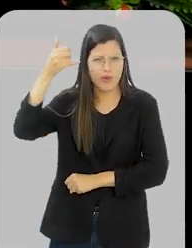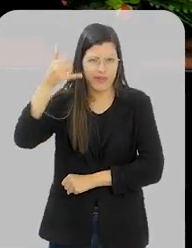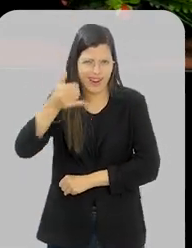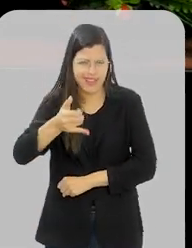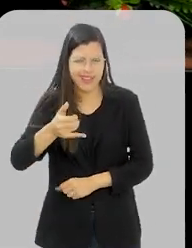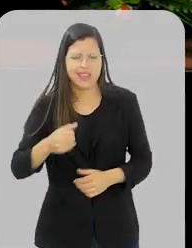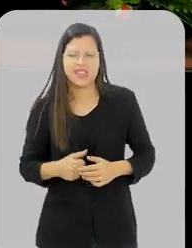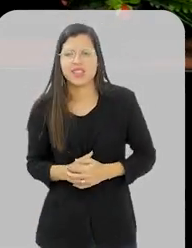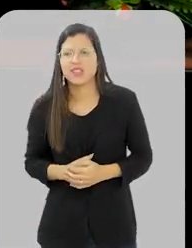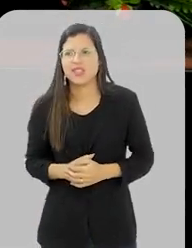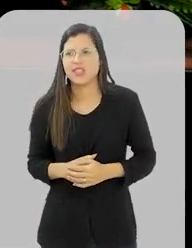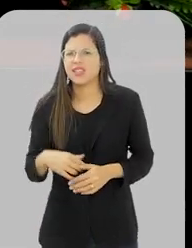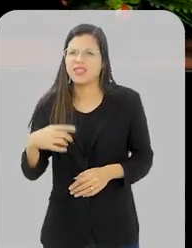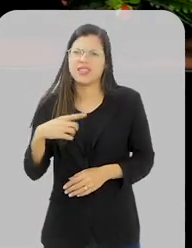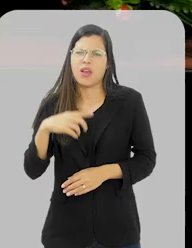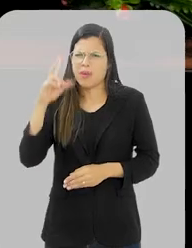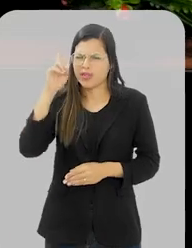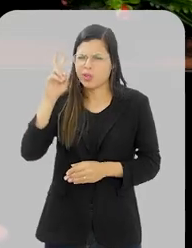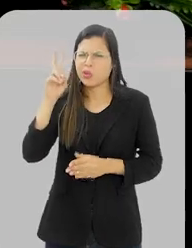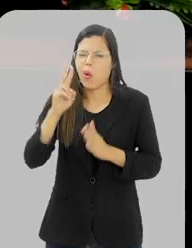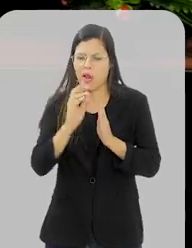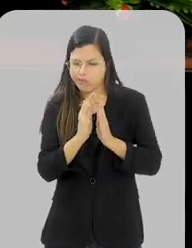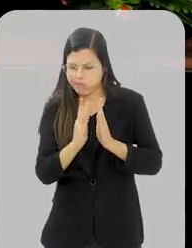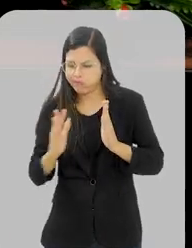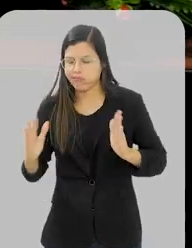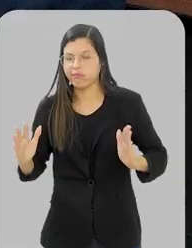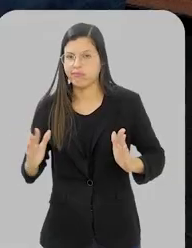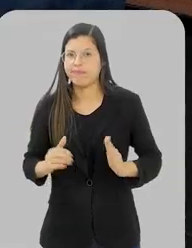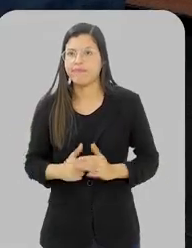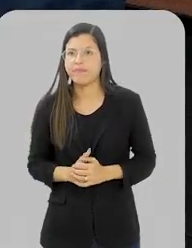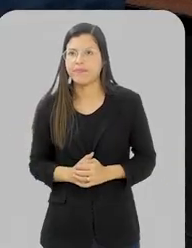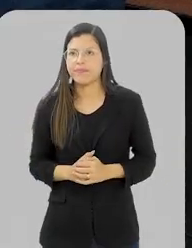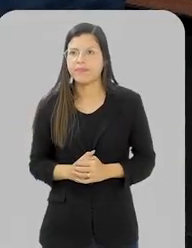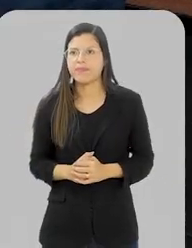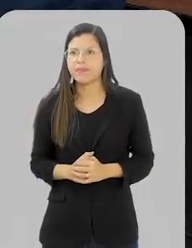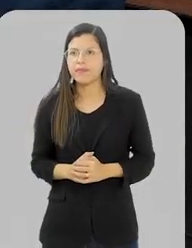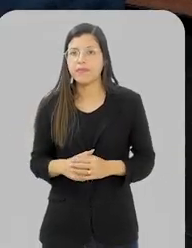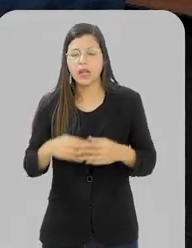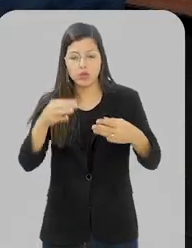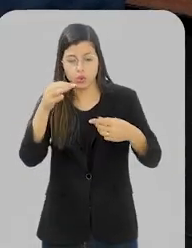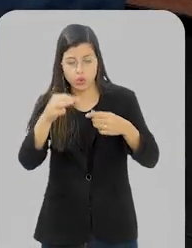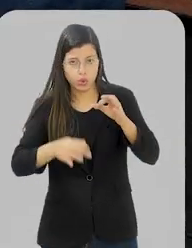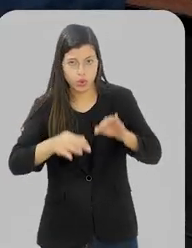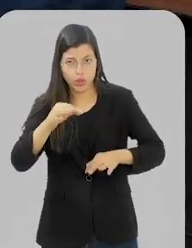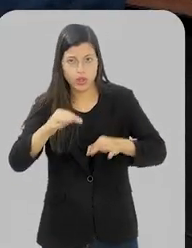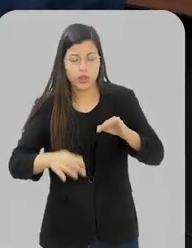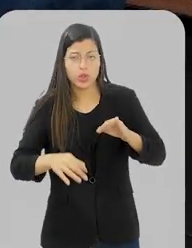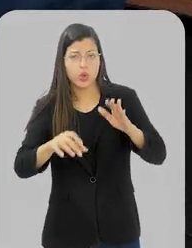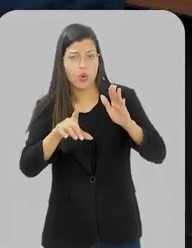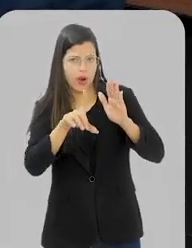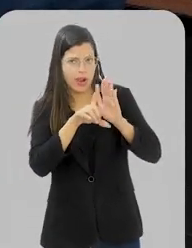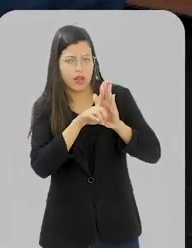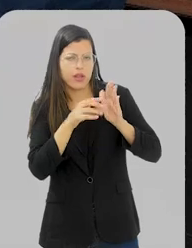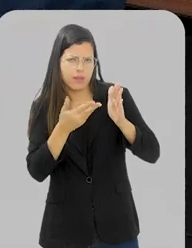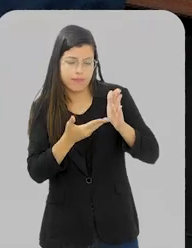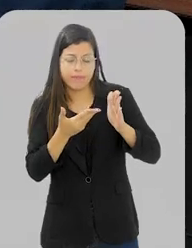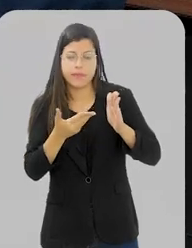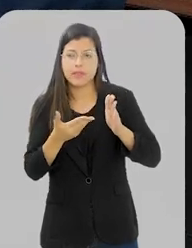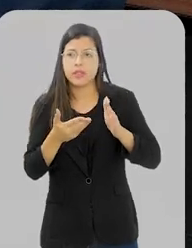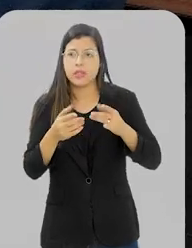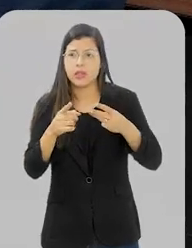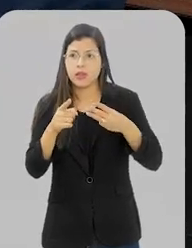profetas né que aí já aí tem toda uma história grande então é o arcabouço jurídico as tábuas da lei